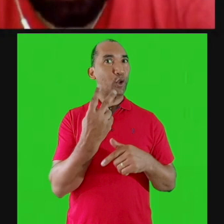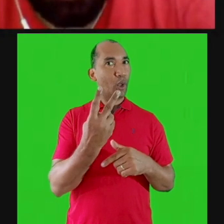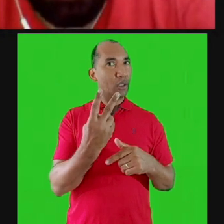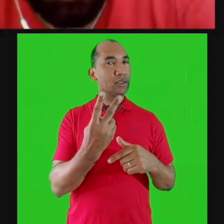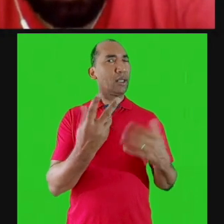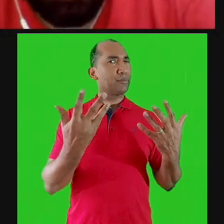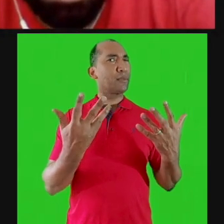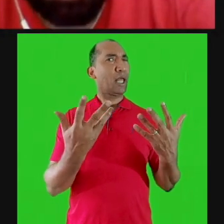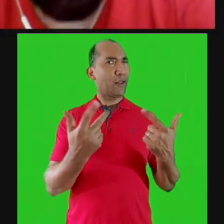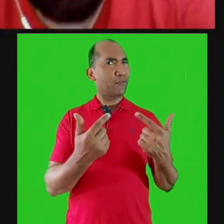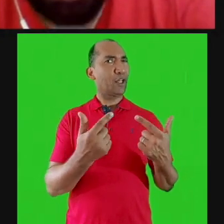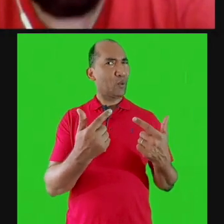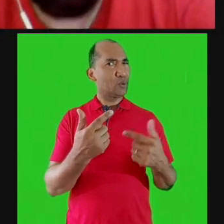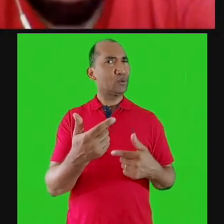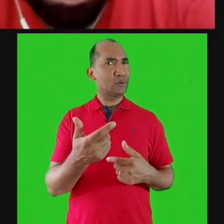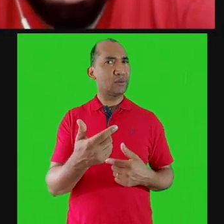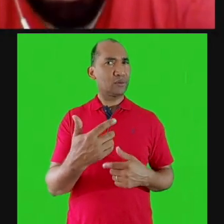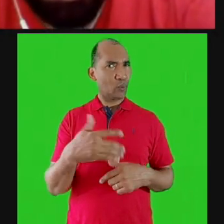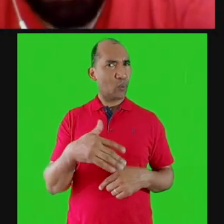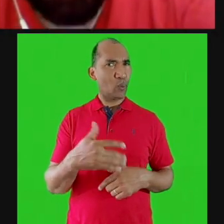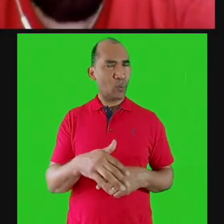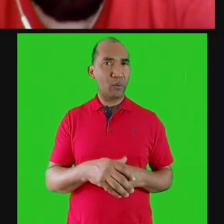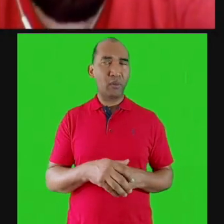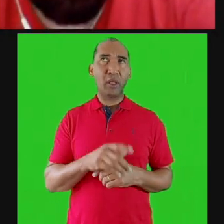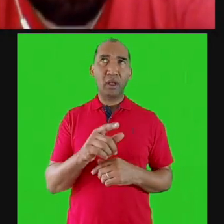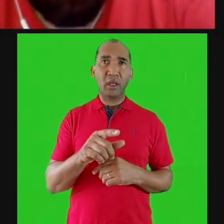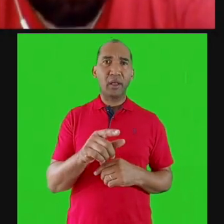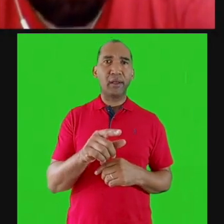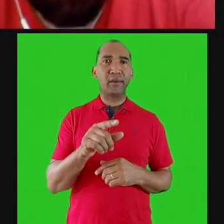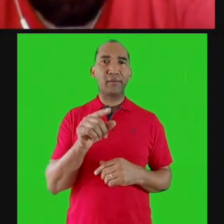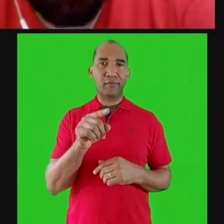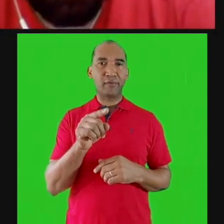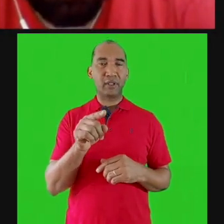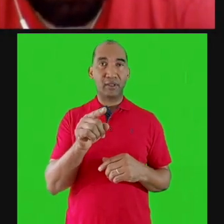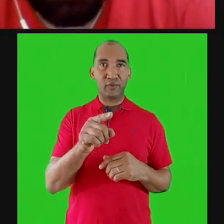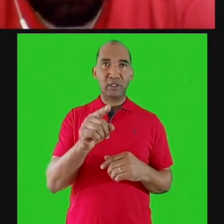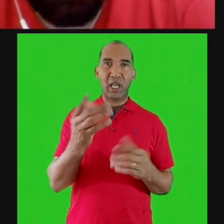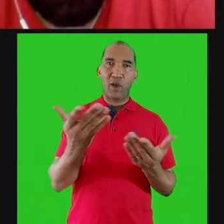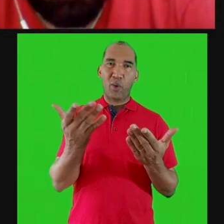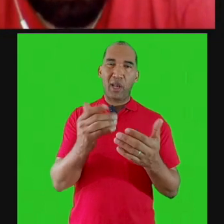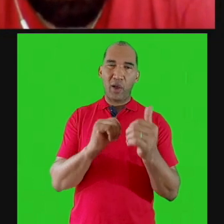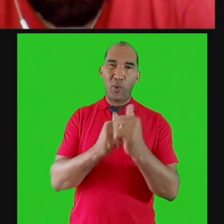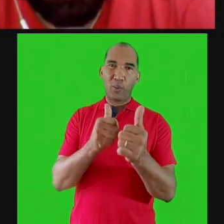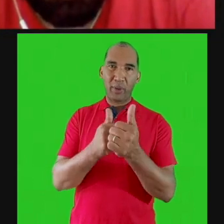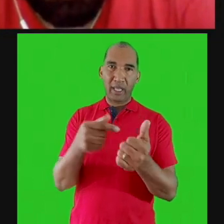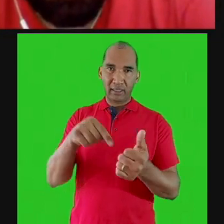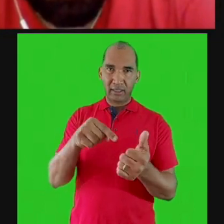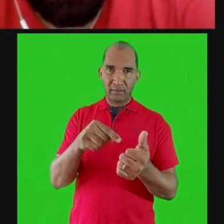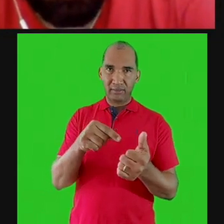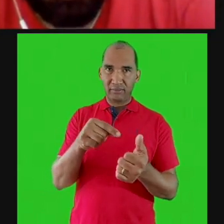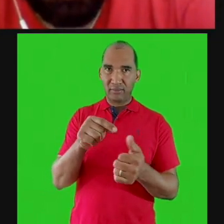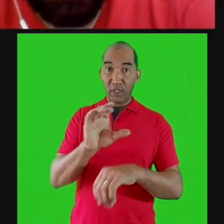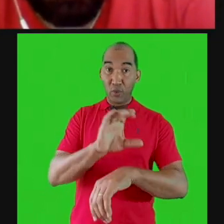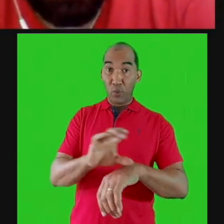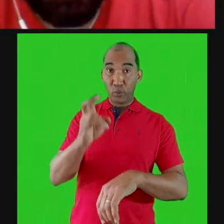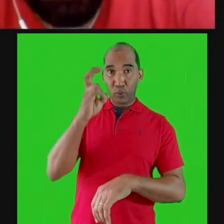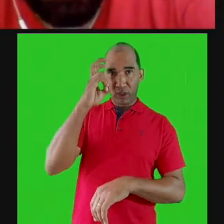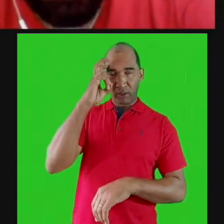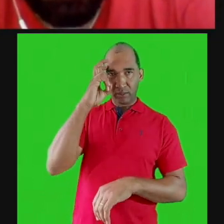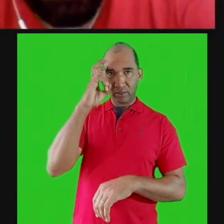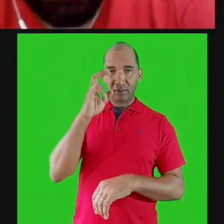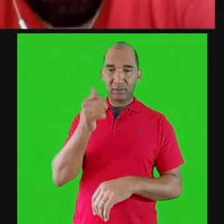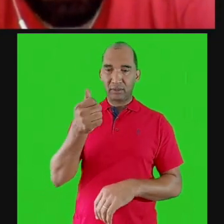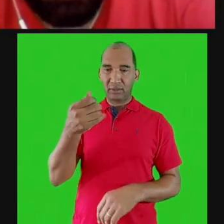Mais duas obras maravilhosas, né? Que foram aí exibidas. Vocês estão acompanhando aqui a